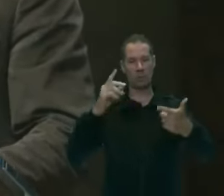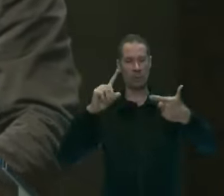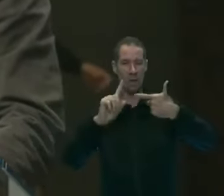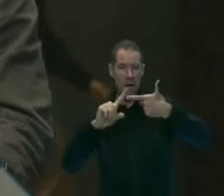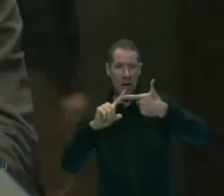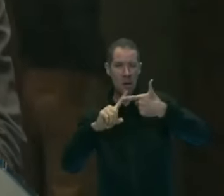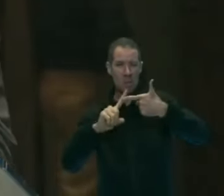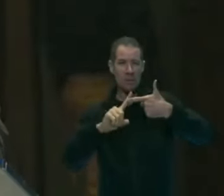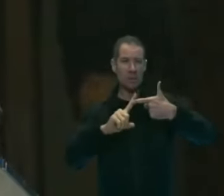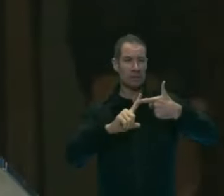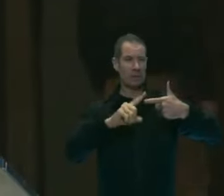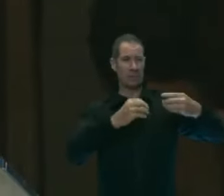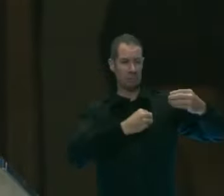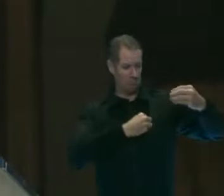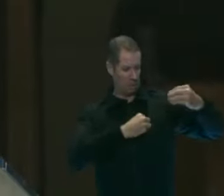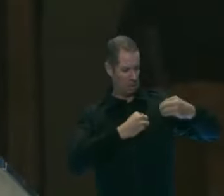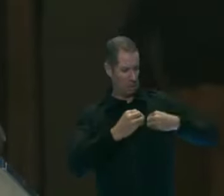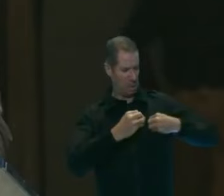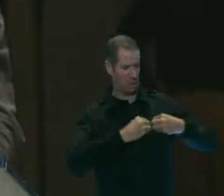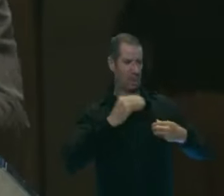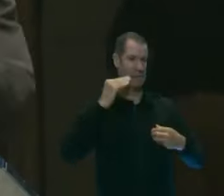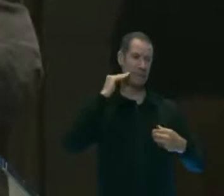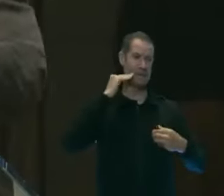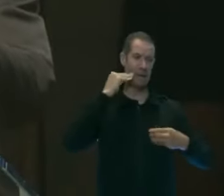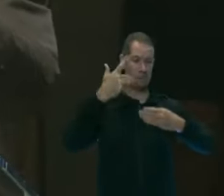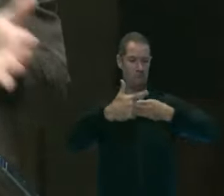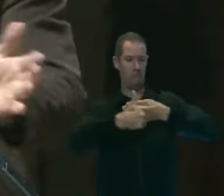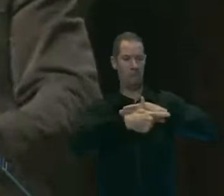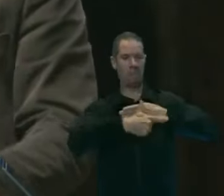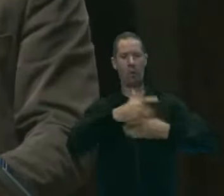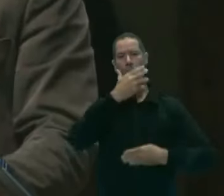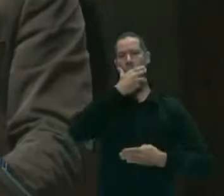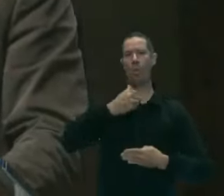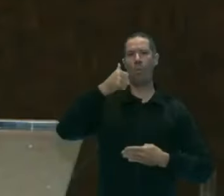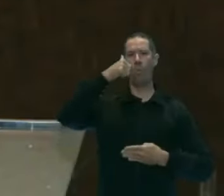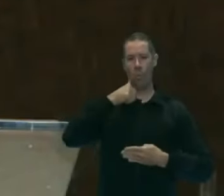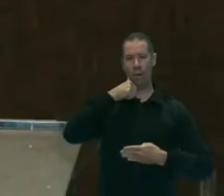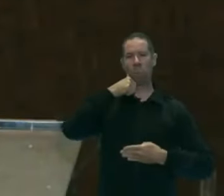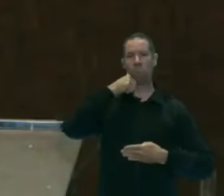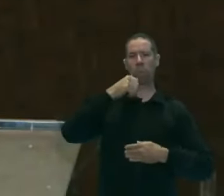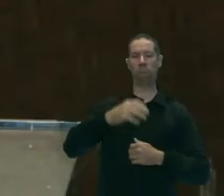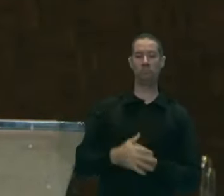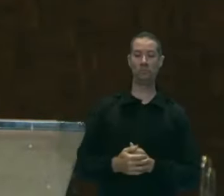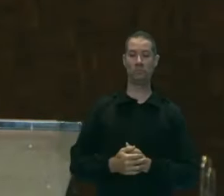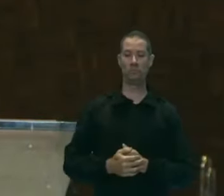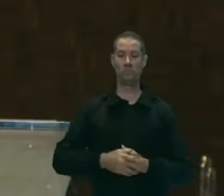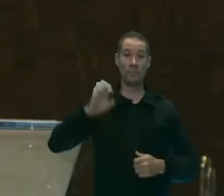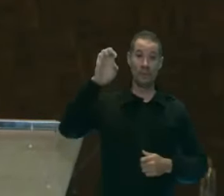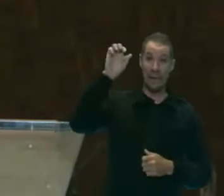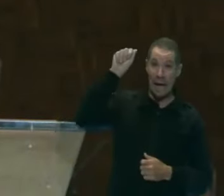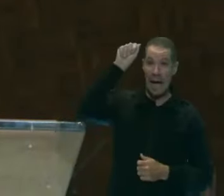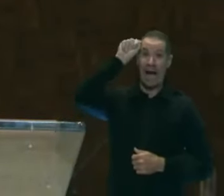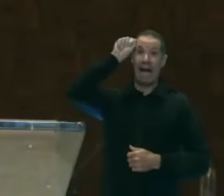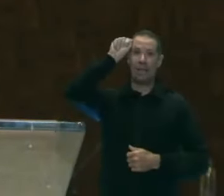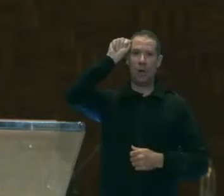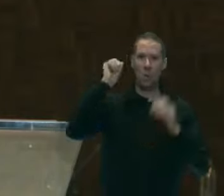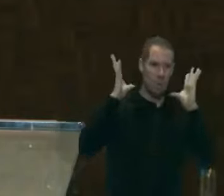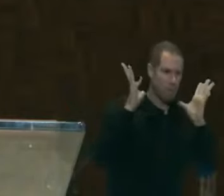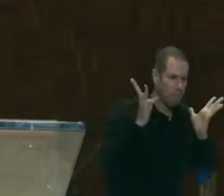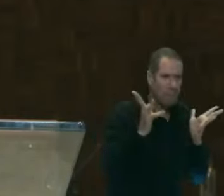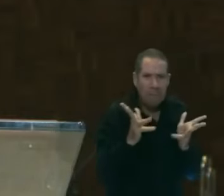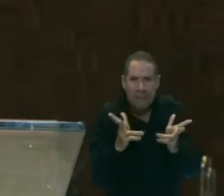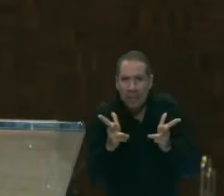que a queda desconfigurou o papel do homem e da mulher. Adão vivia só entre